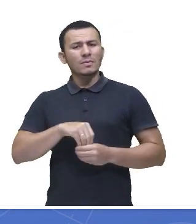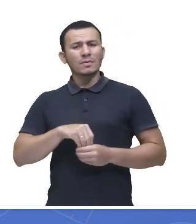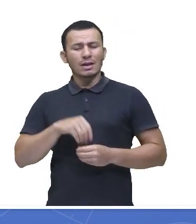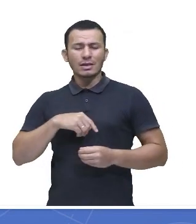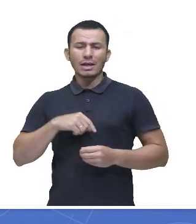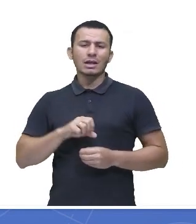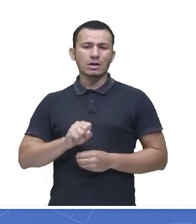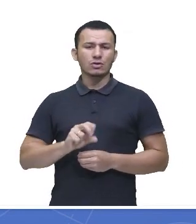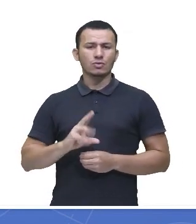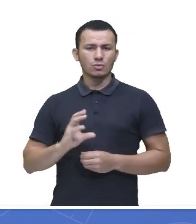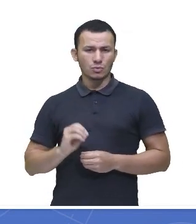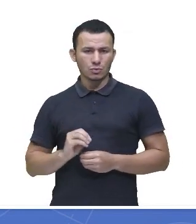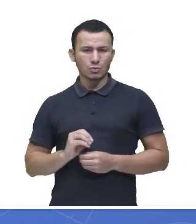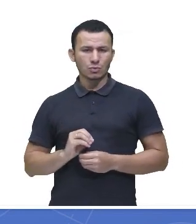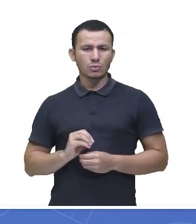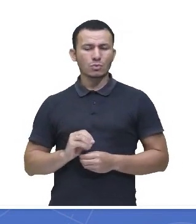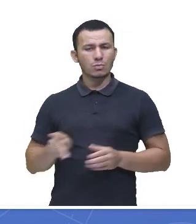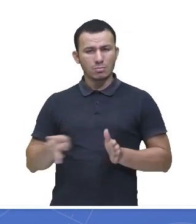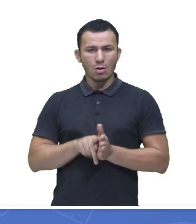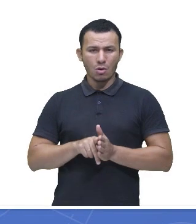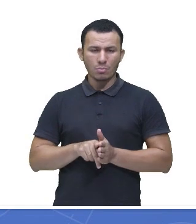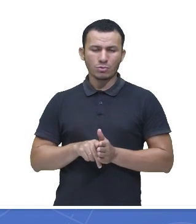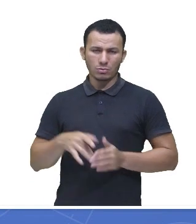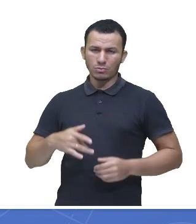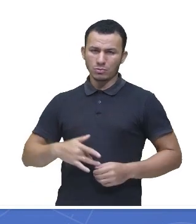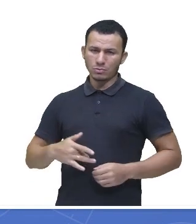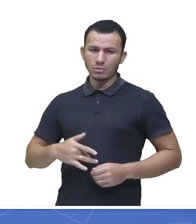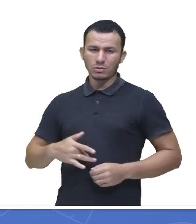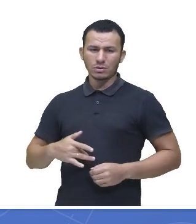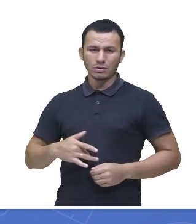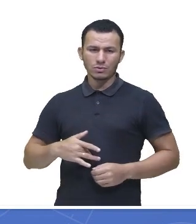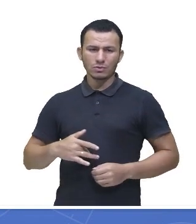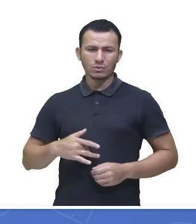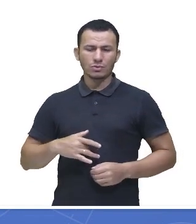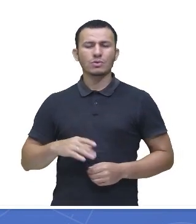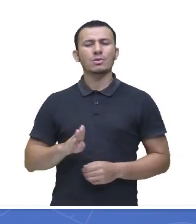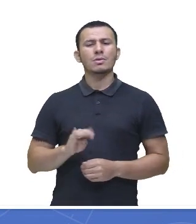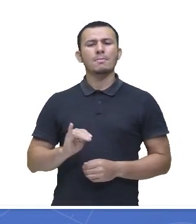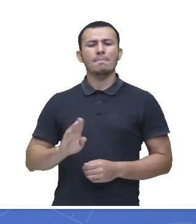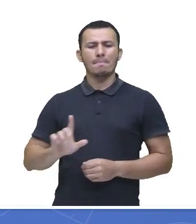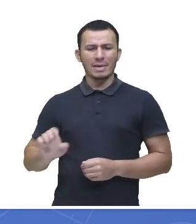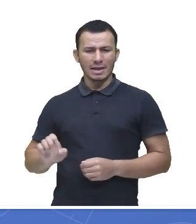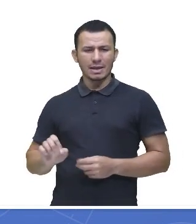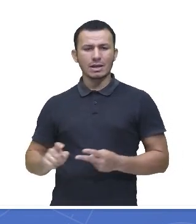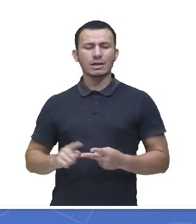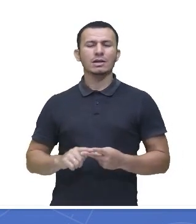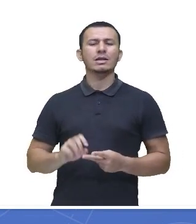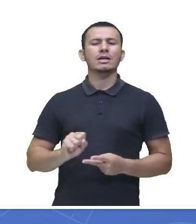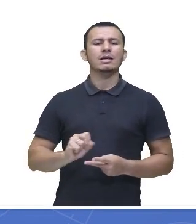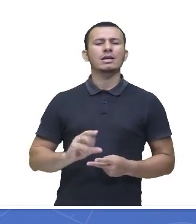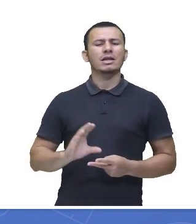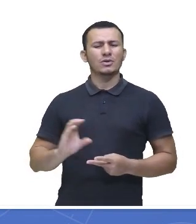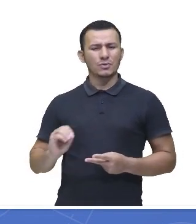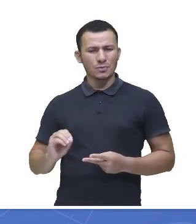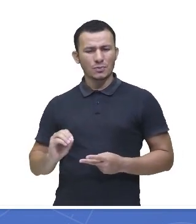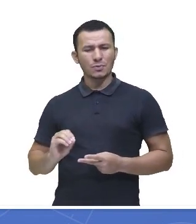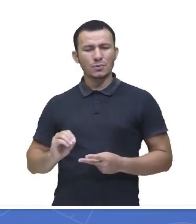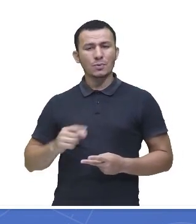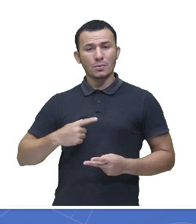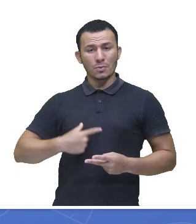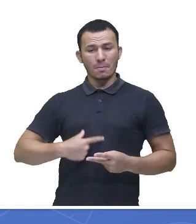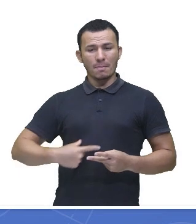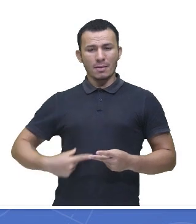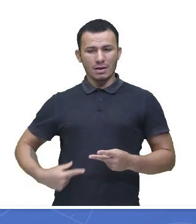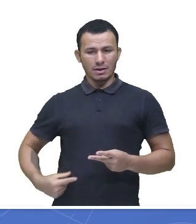sucos digestivos, suco do próprio intestino entérico, a bile que vem do fígado e o suco pancreático que vem do pâncreas. E aí